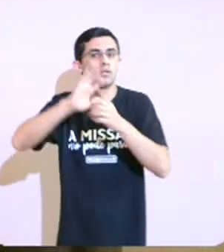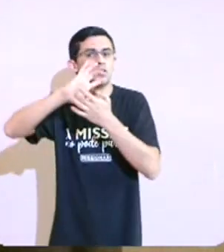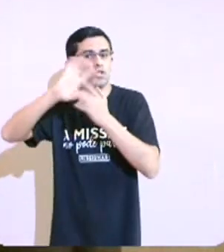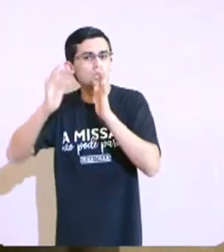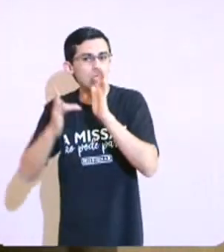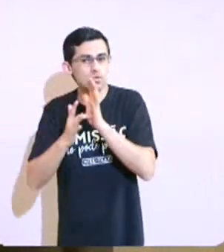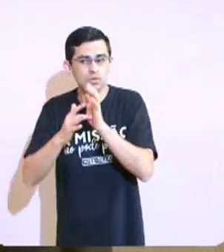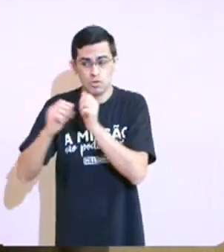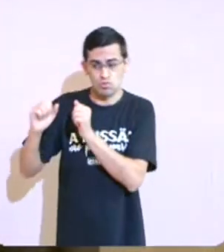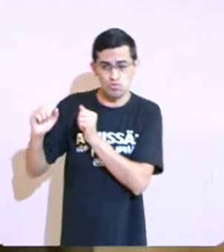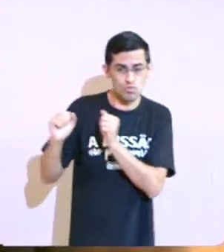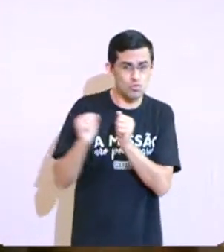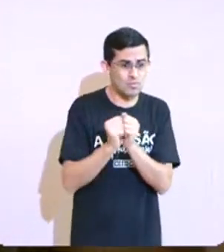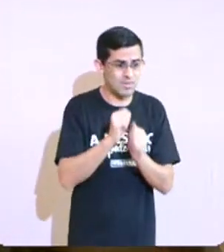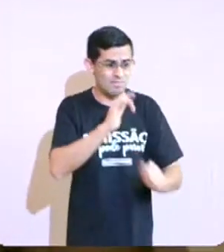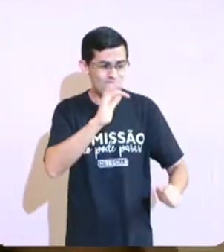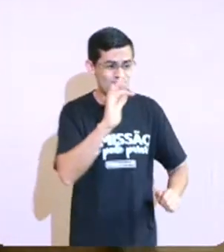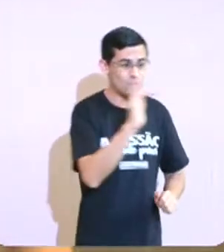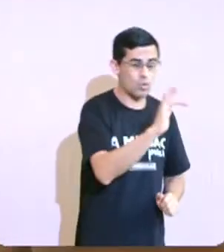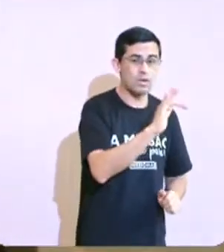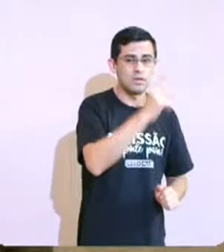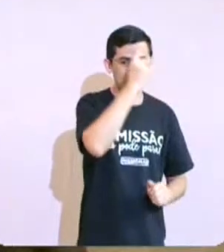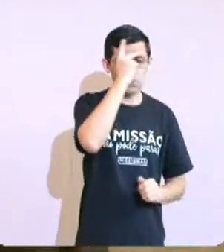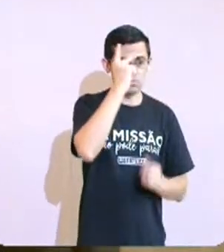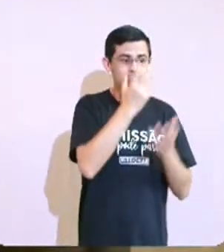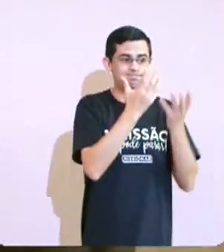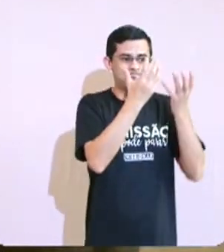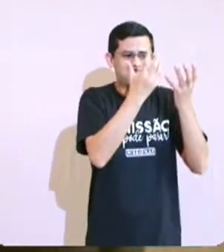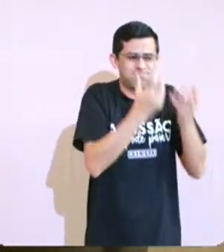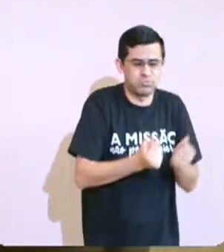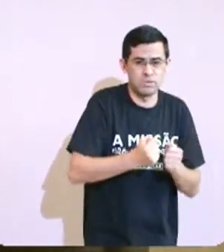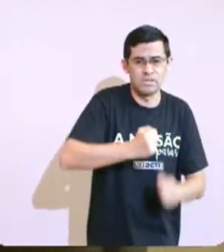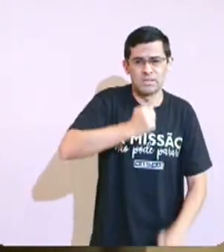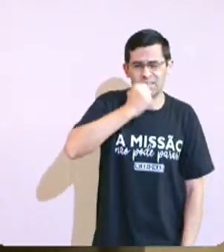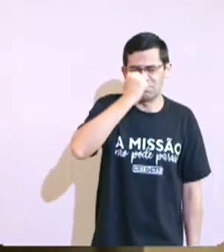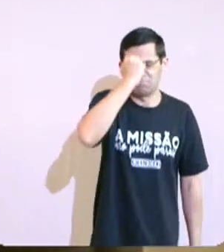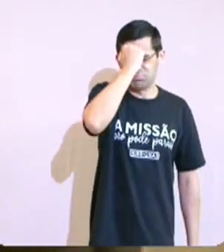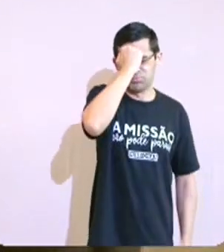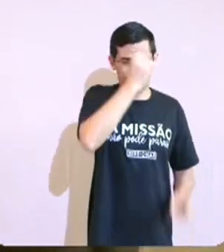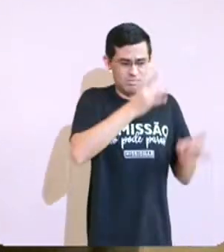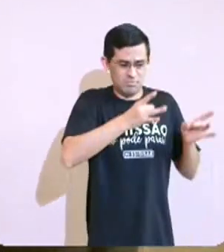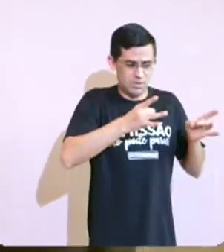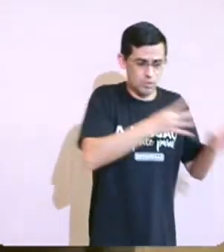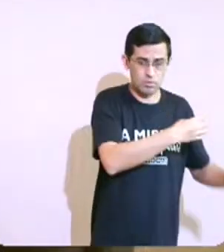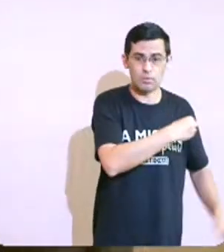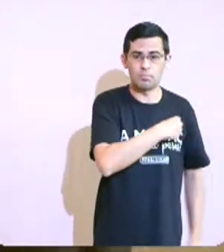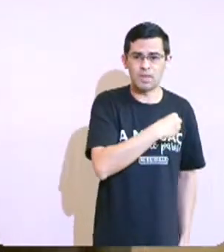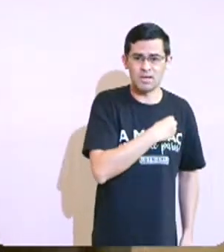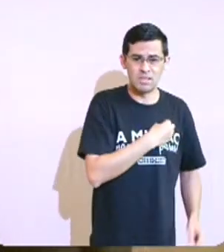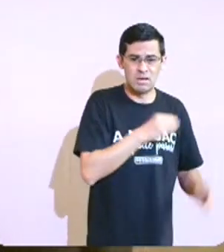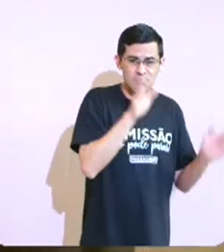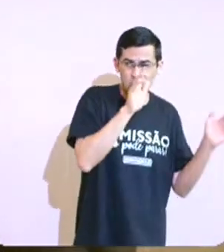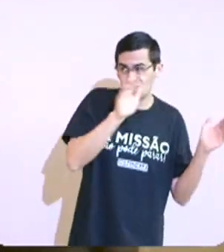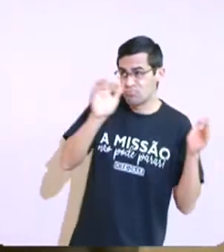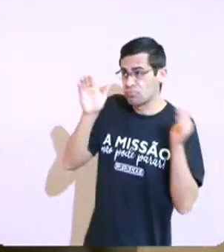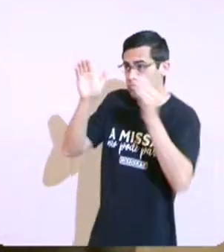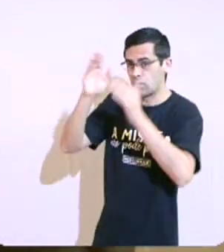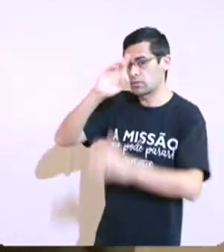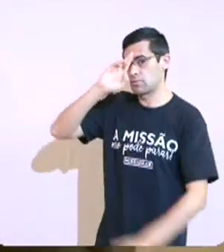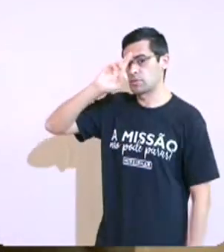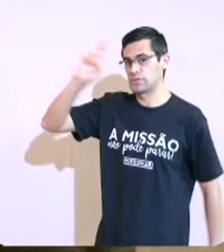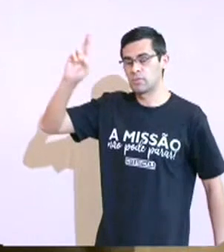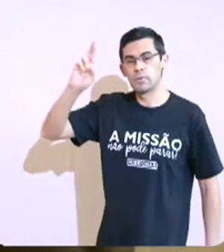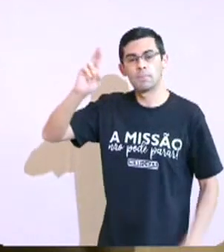a porta, a pessoa se converte, se entrega, se arrepende, deixa o seu mau caminho e volta-se para o Senhor. Mas